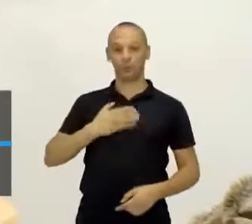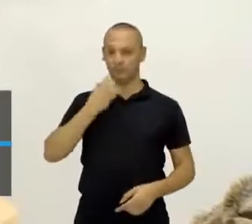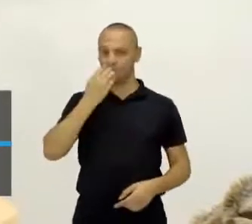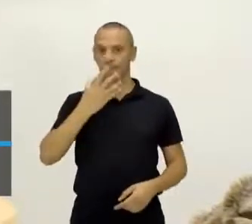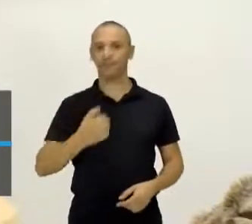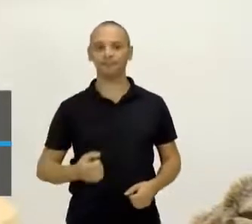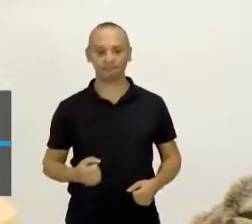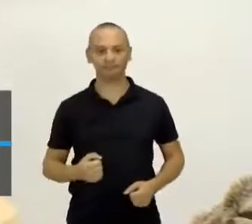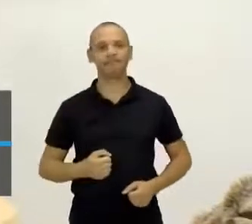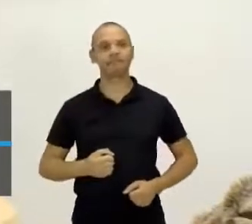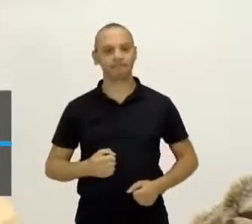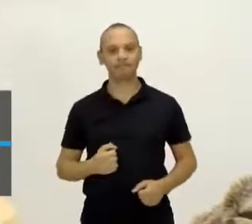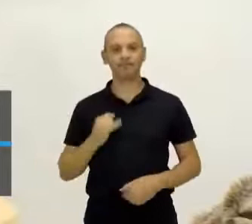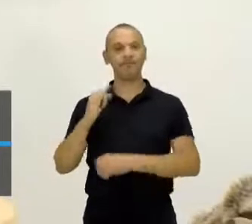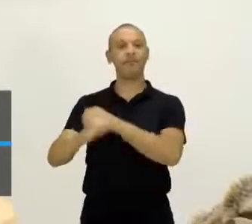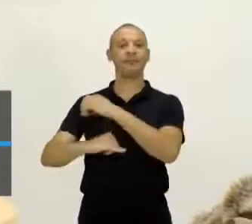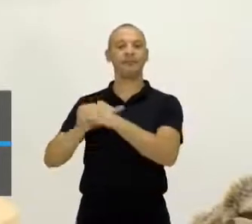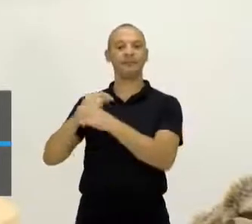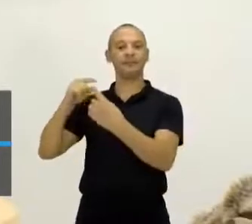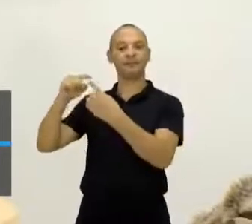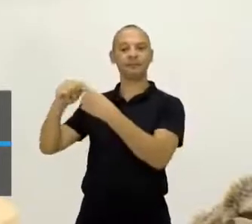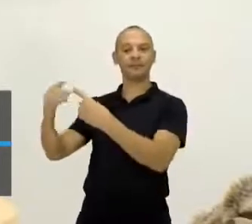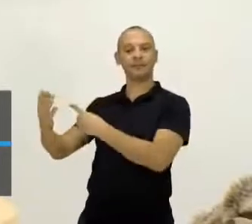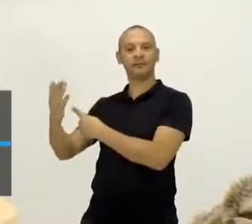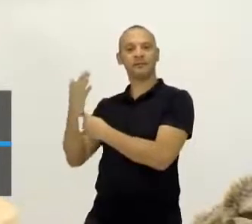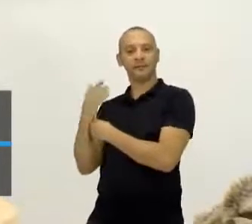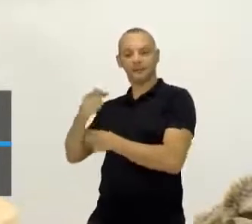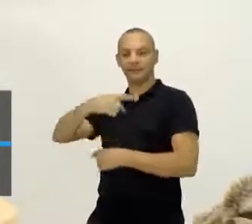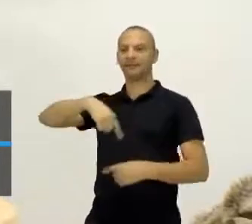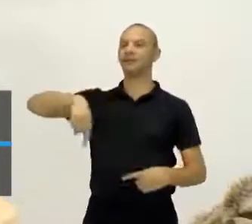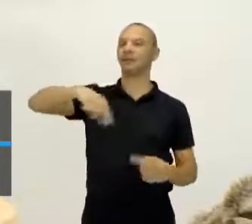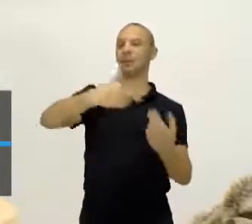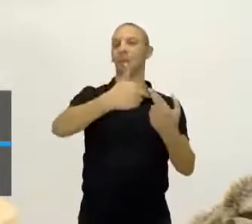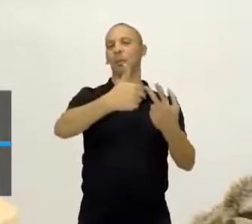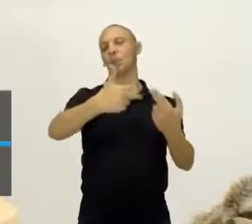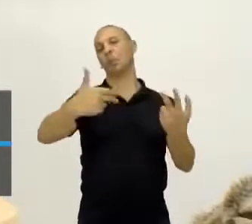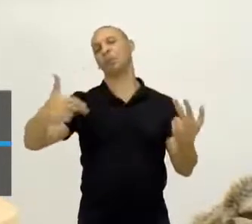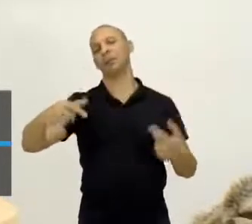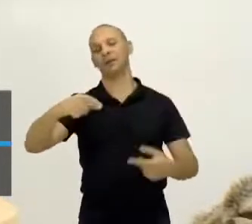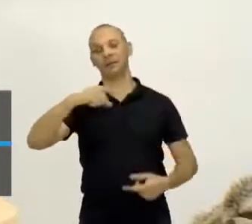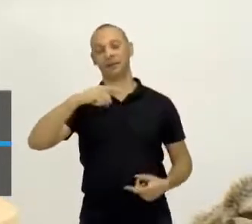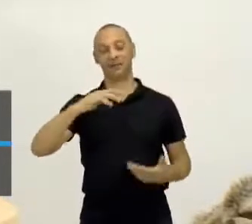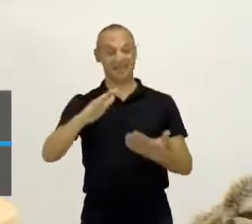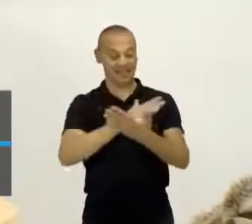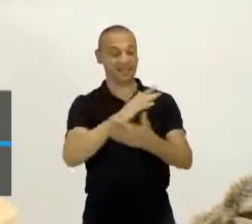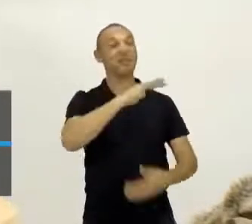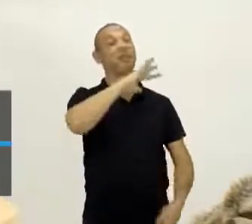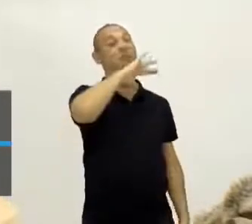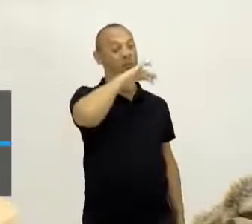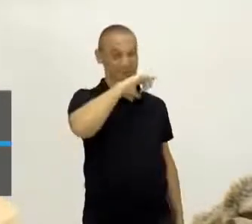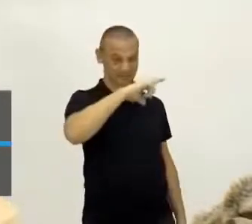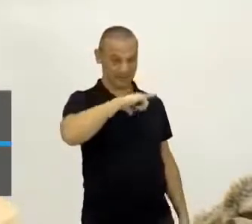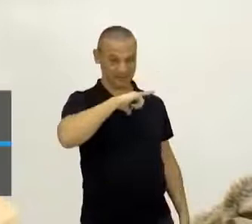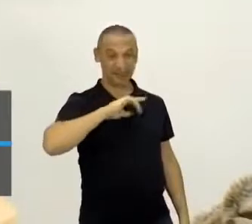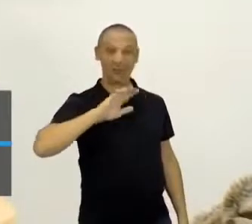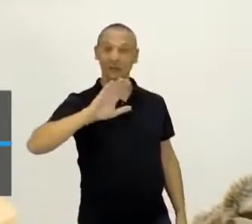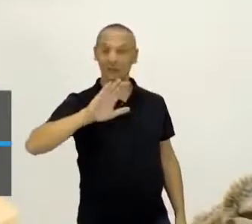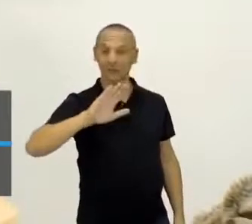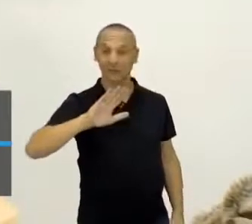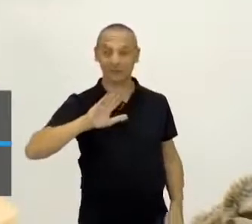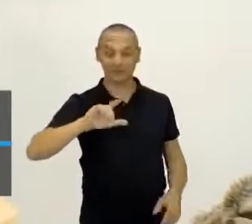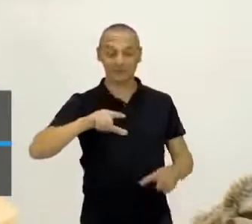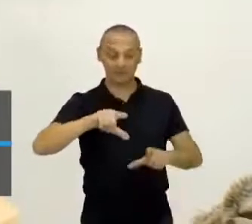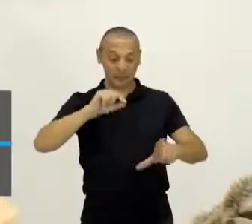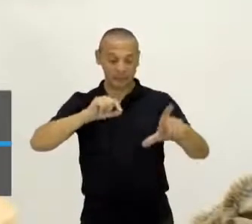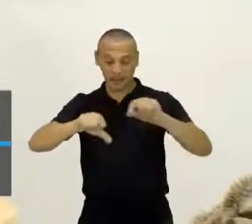né? A internet trouxe coisas ruins também, mas acho que a gente consegue filtrar,